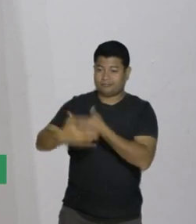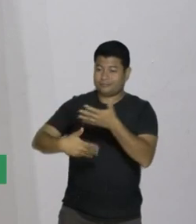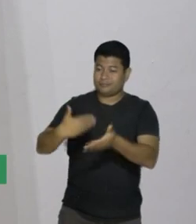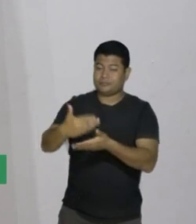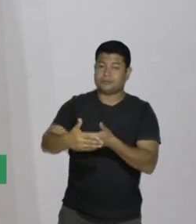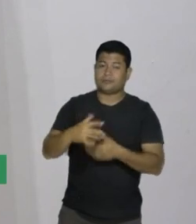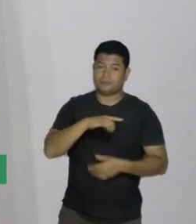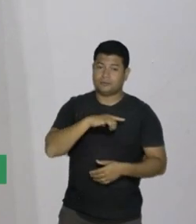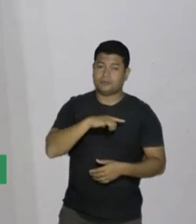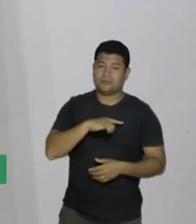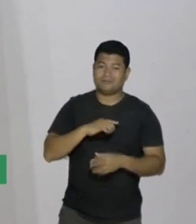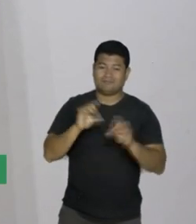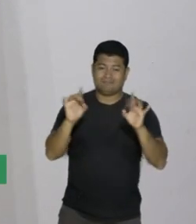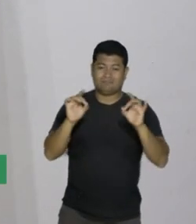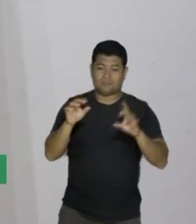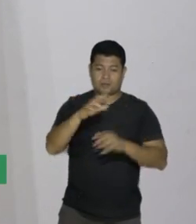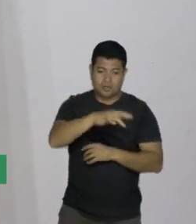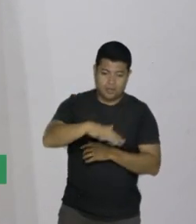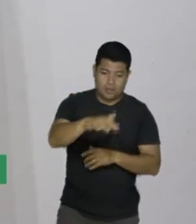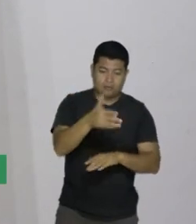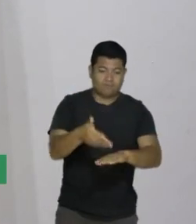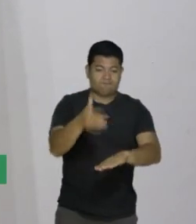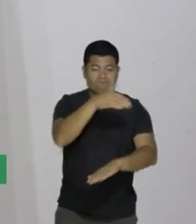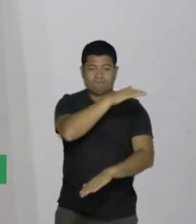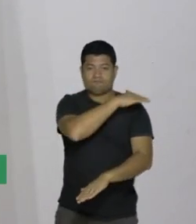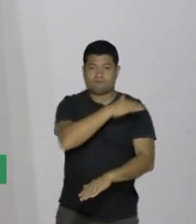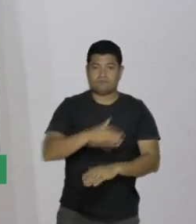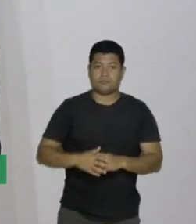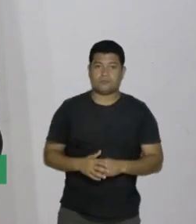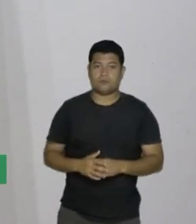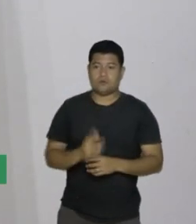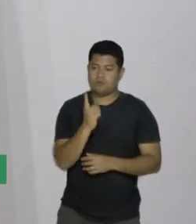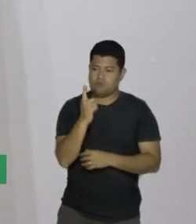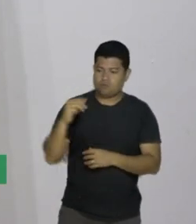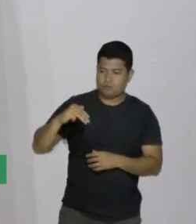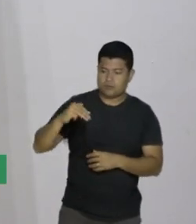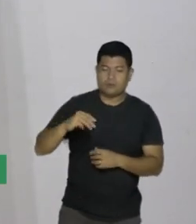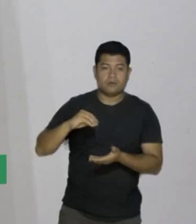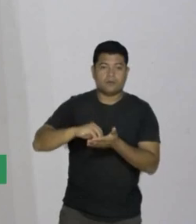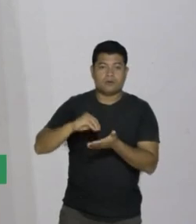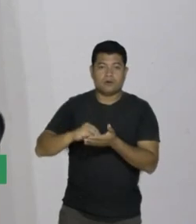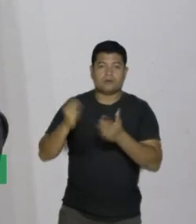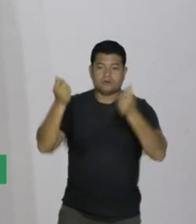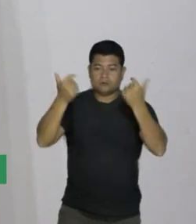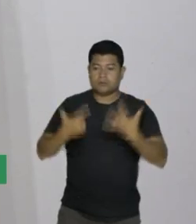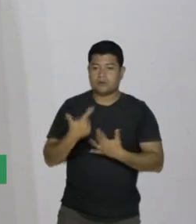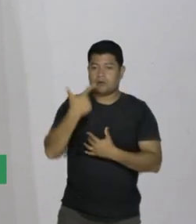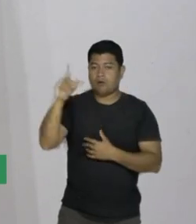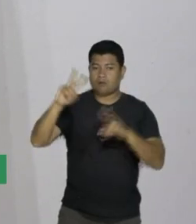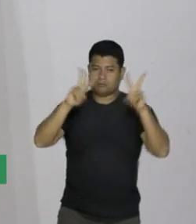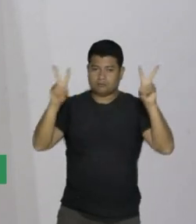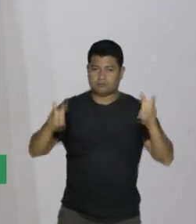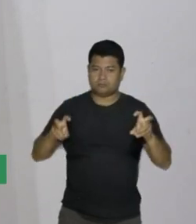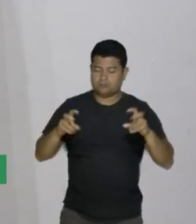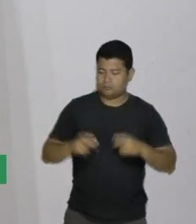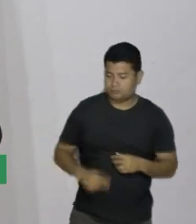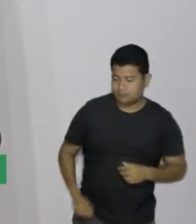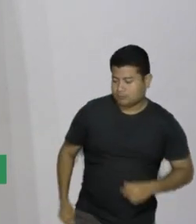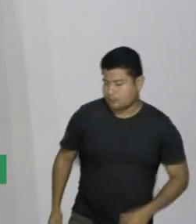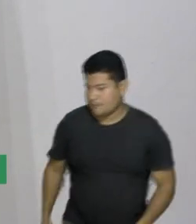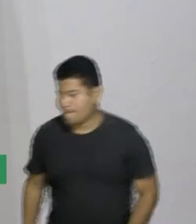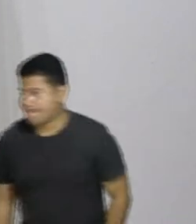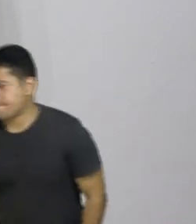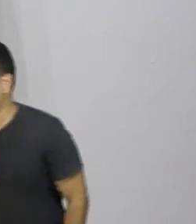para região serrana caso isso aconteça e um minuto que me resta é para repudiar o projeto